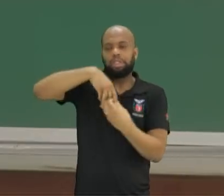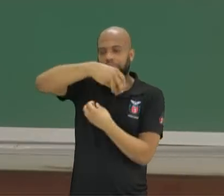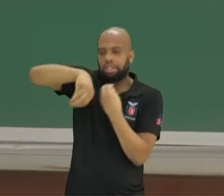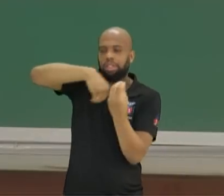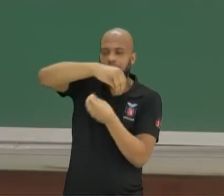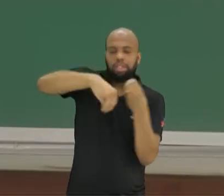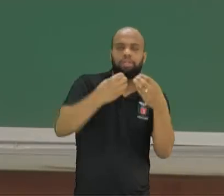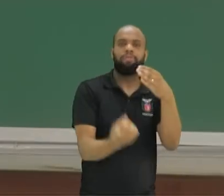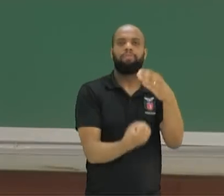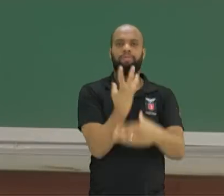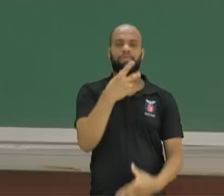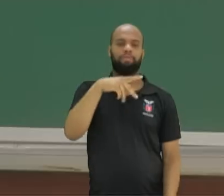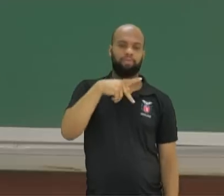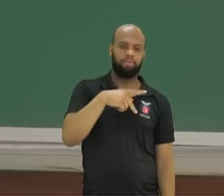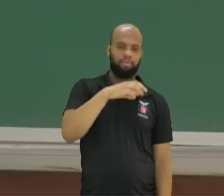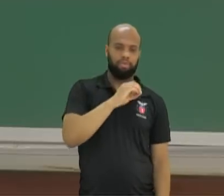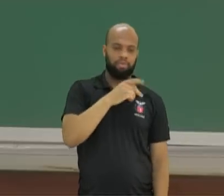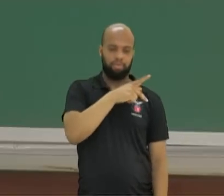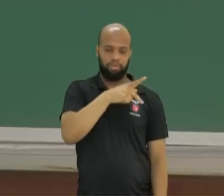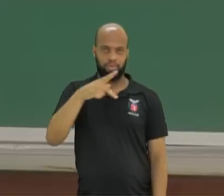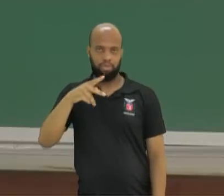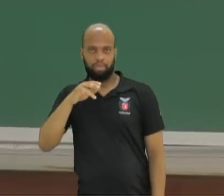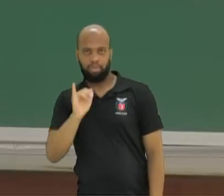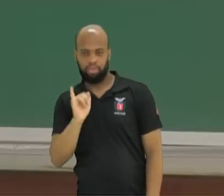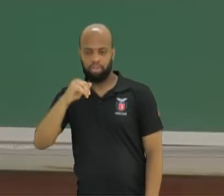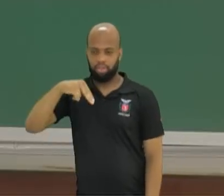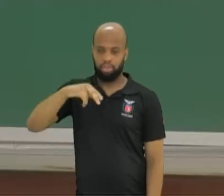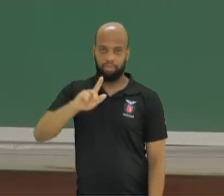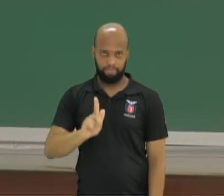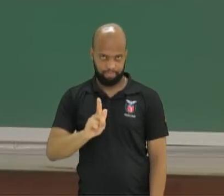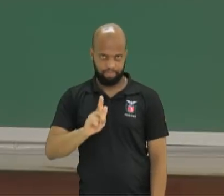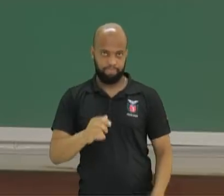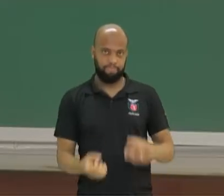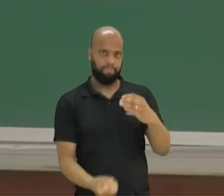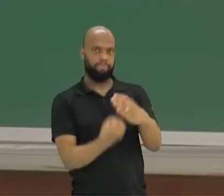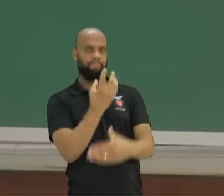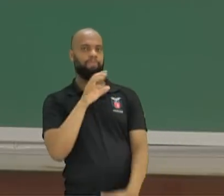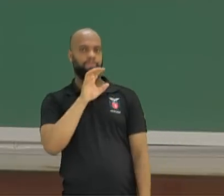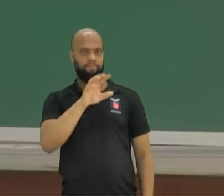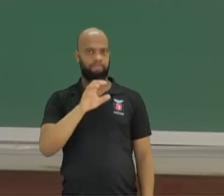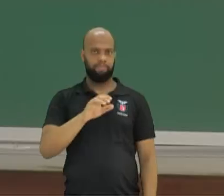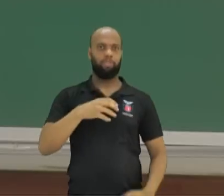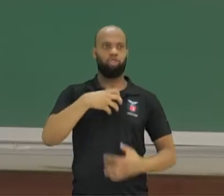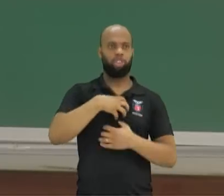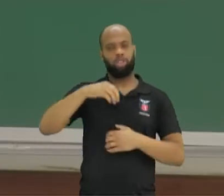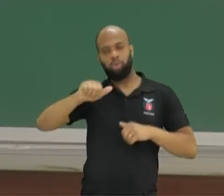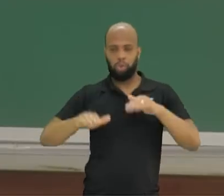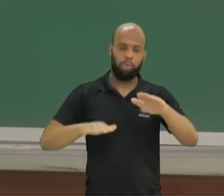para criar o popping, né? Para desenvolver os passos do popping, tá?